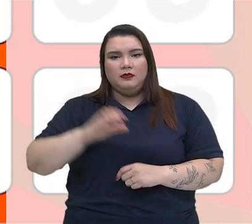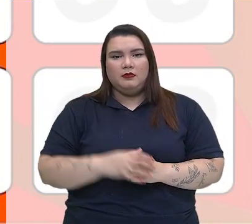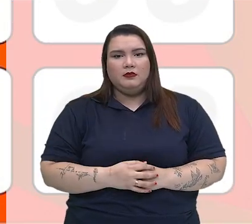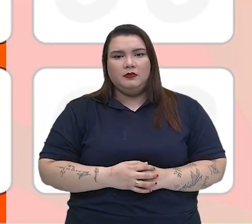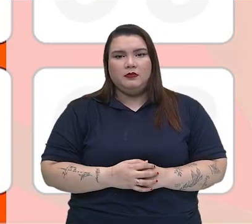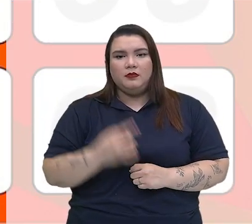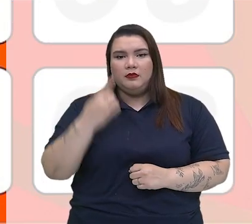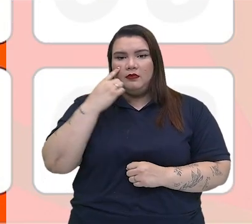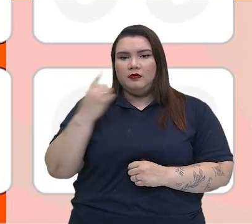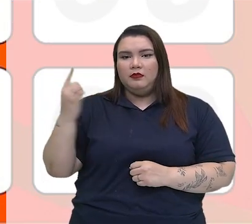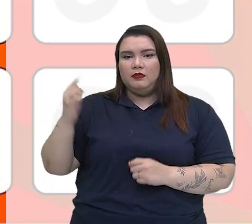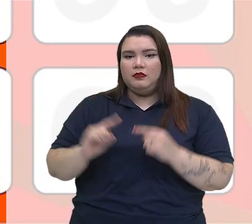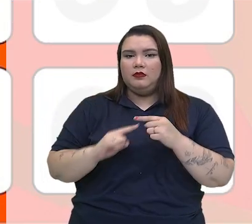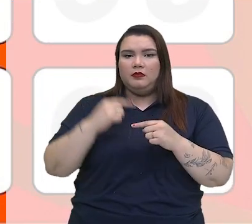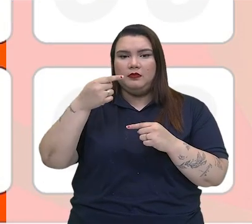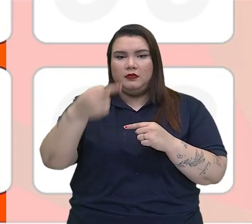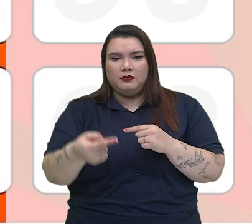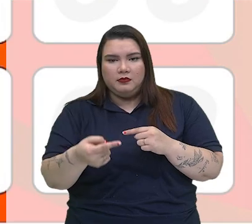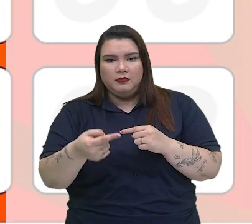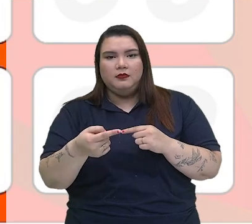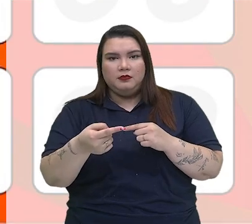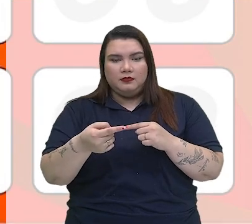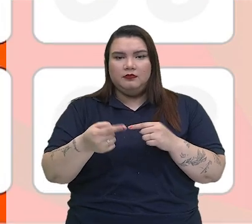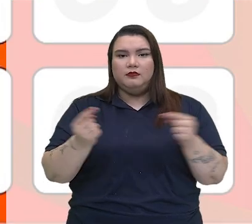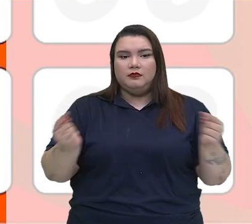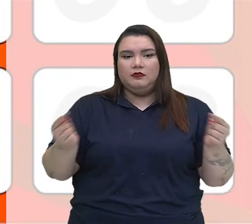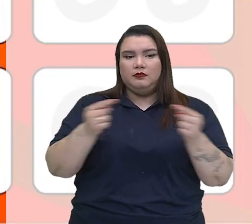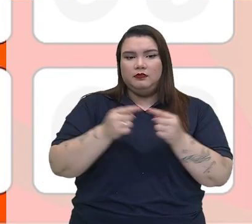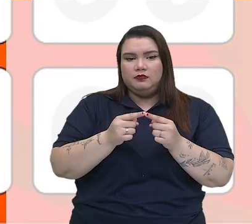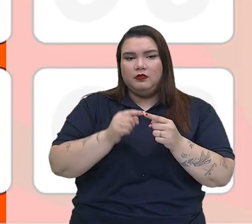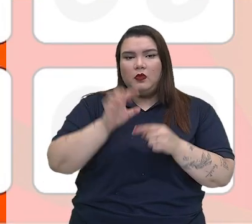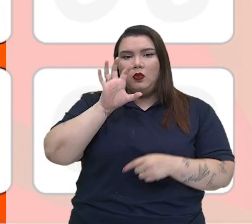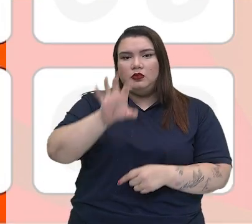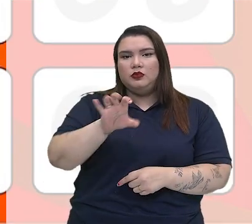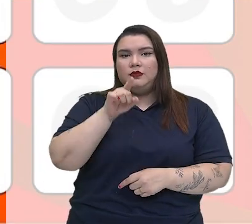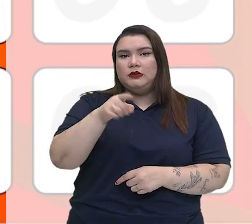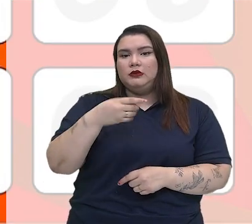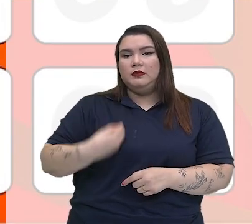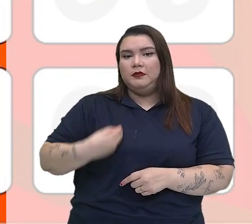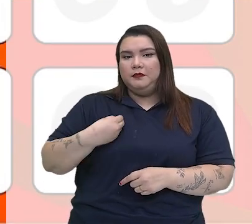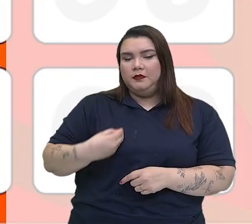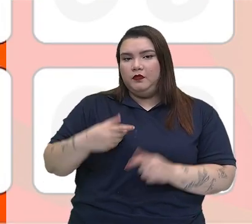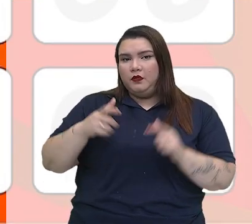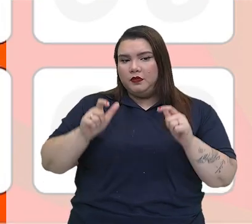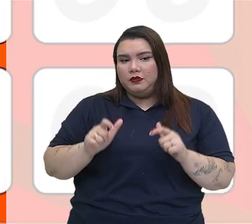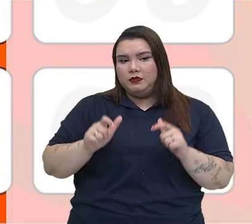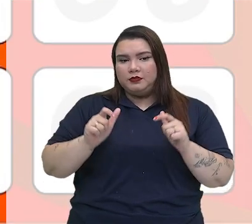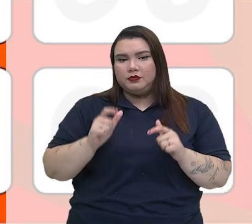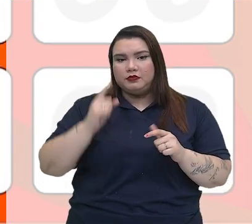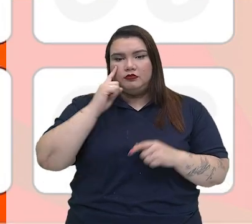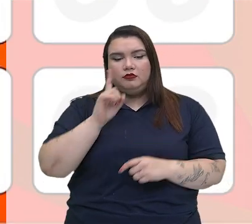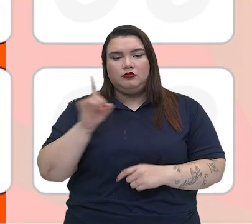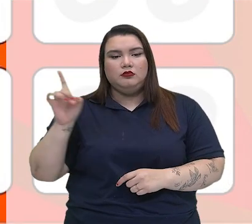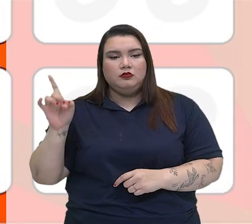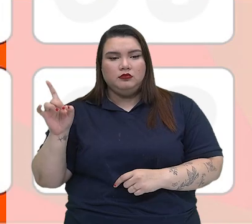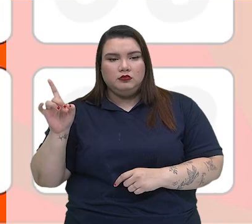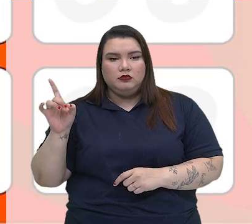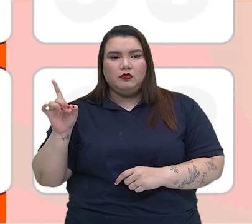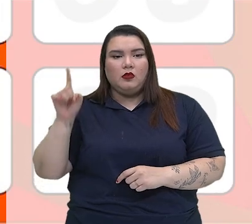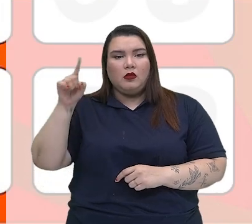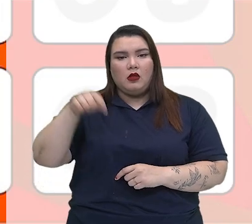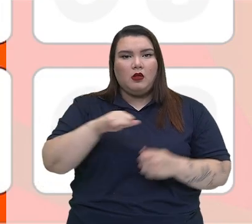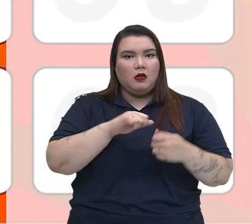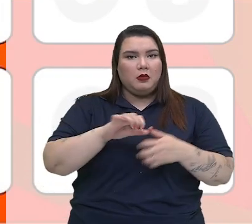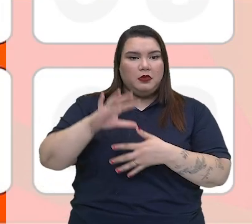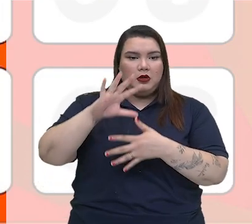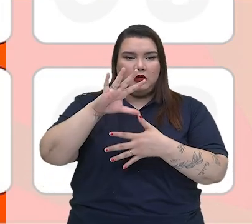No próximo retângulo, vamos colocar o continente em que você vive. O continente